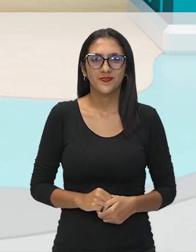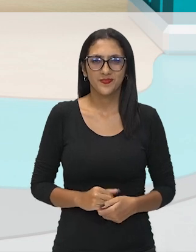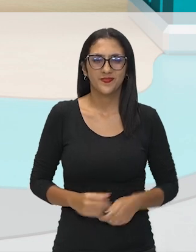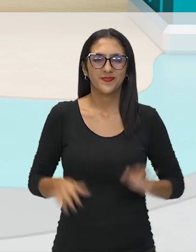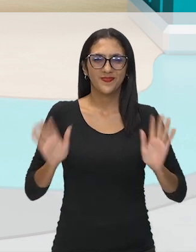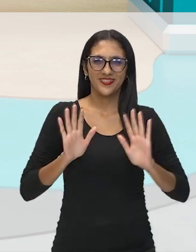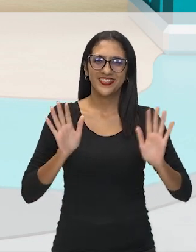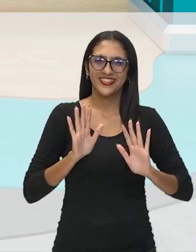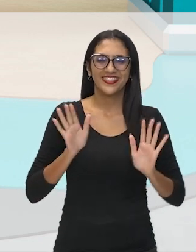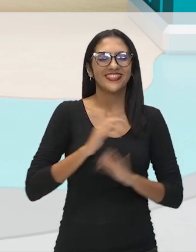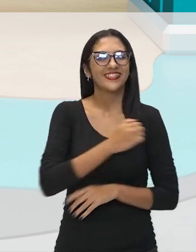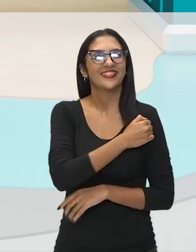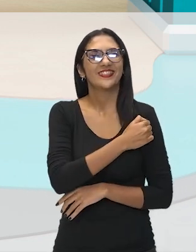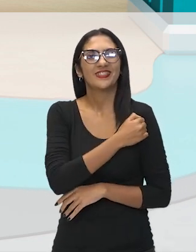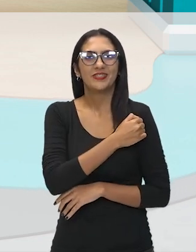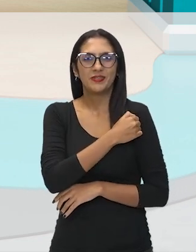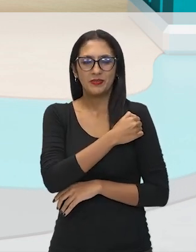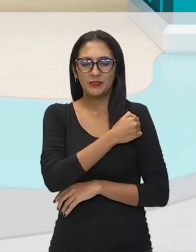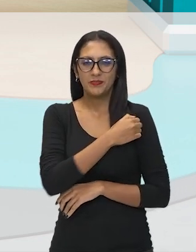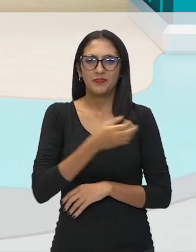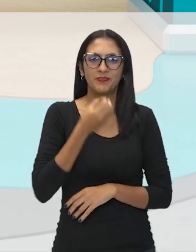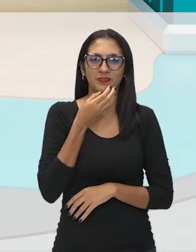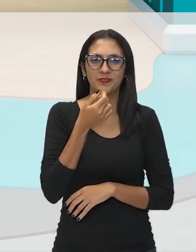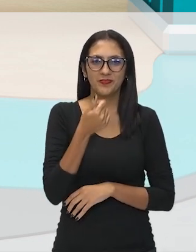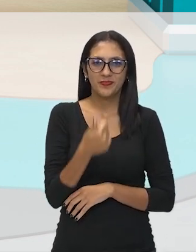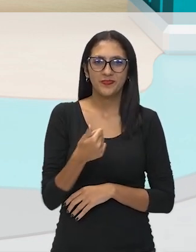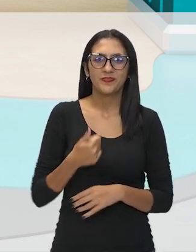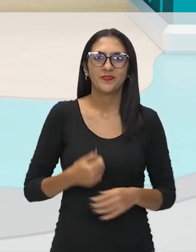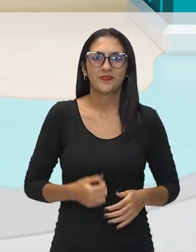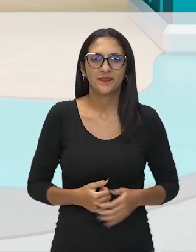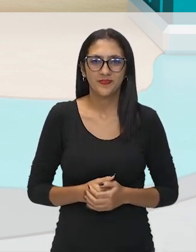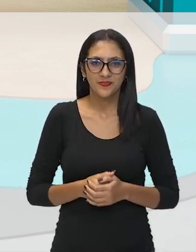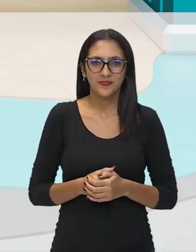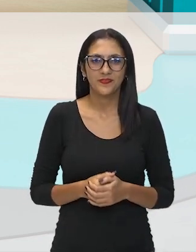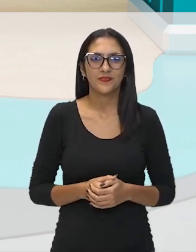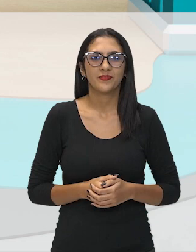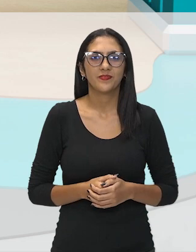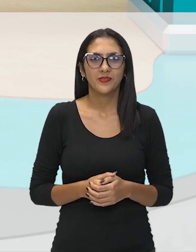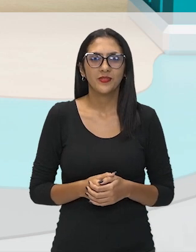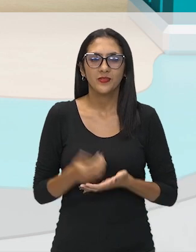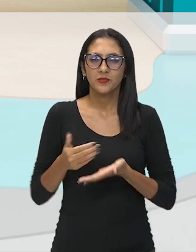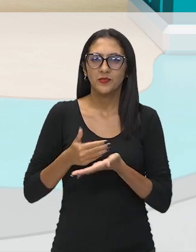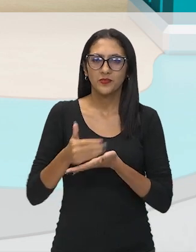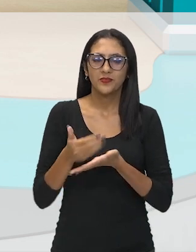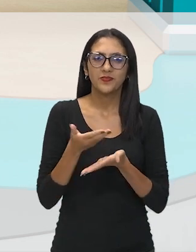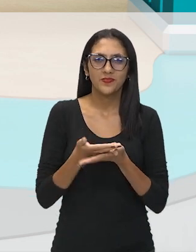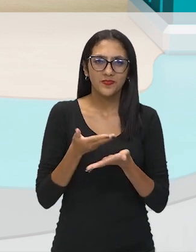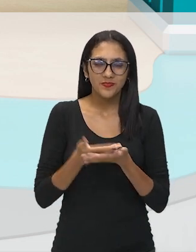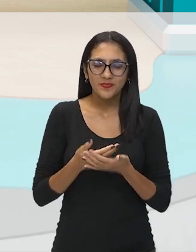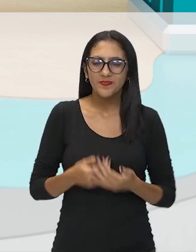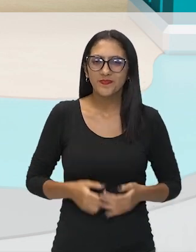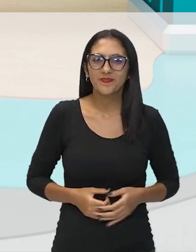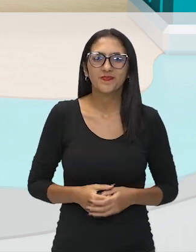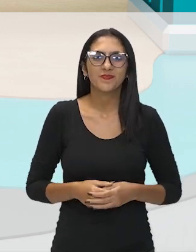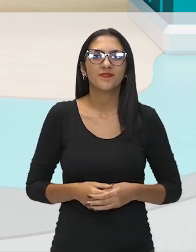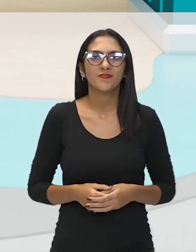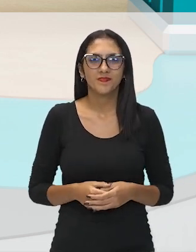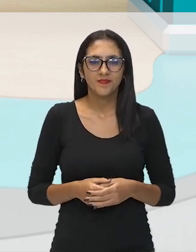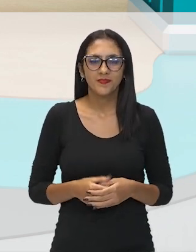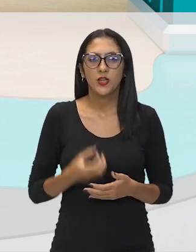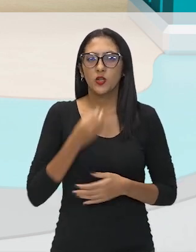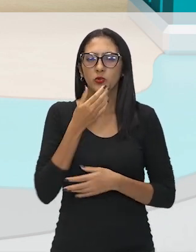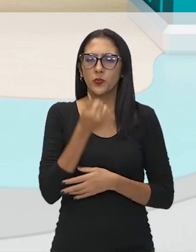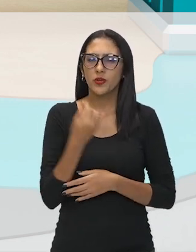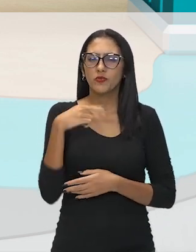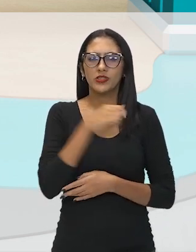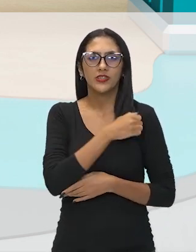Hey guys, how you doing? Let's learn English. E aí, pessoal, como é que vocês